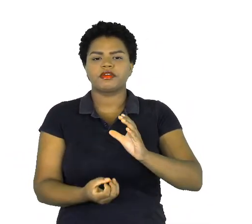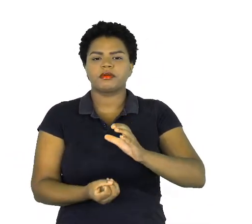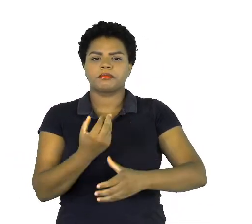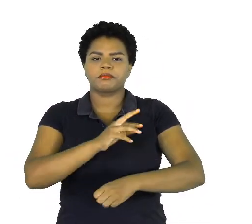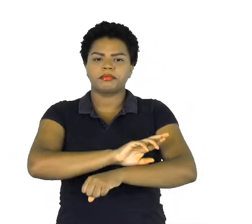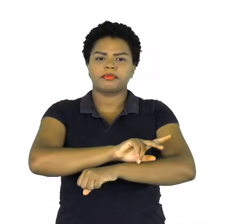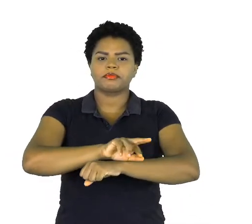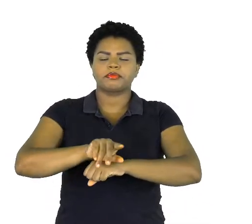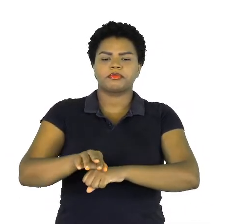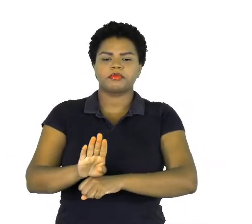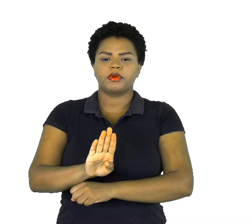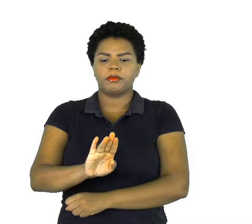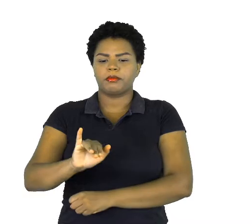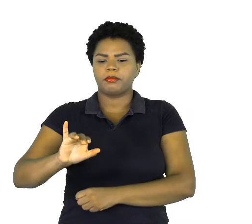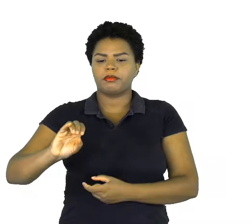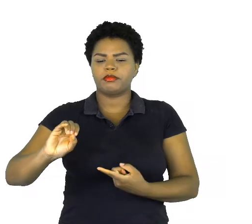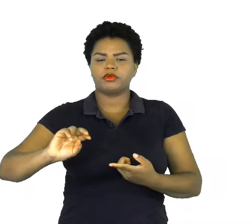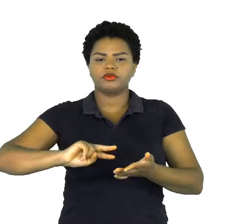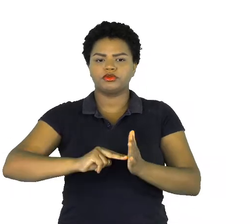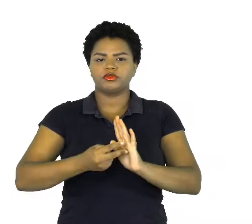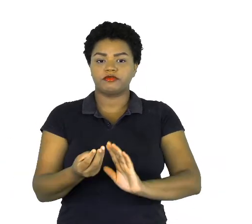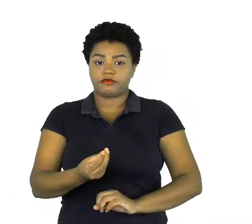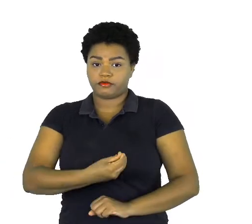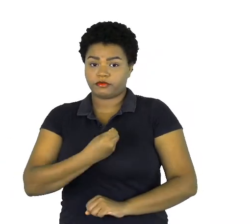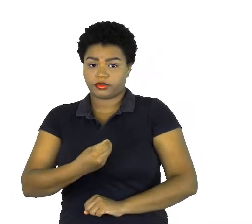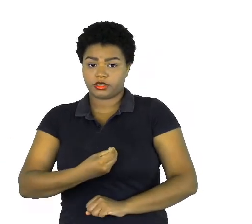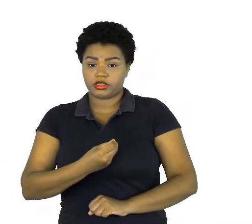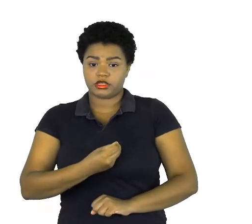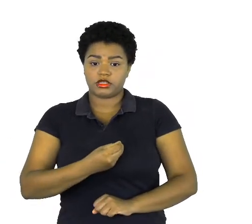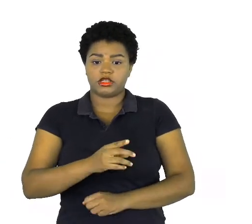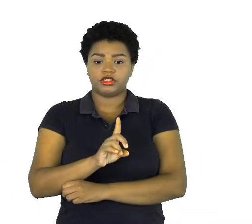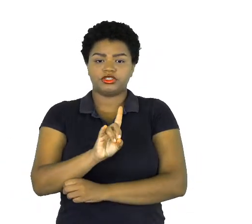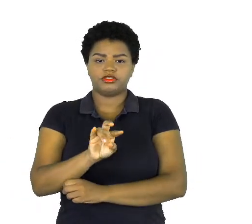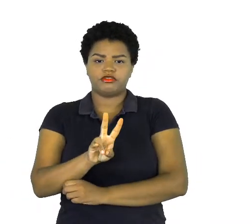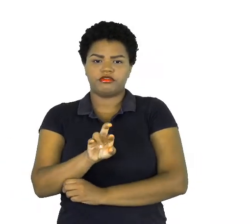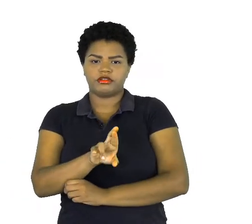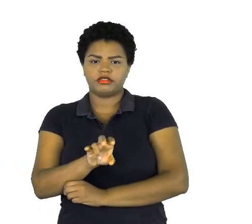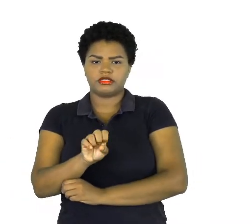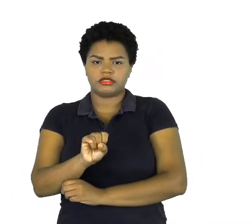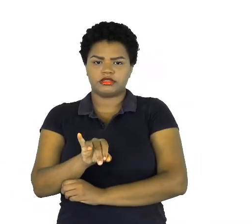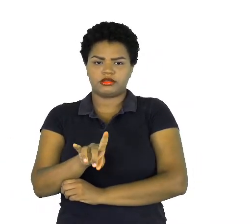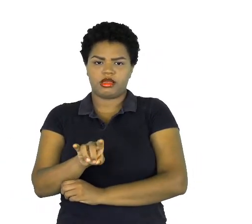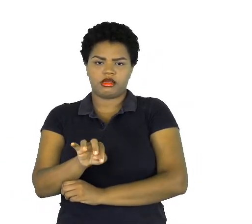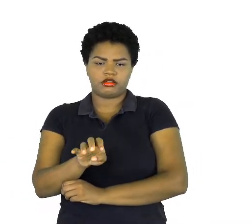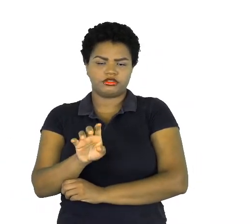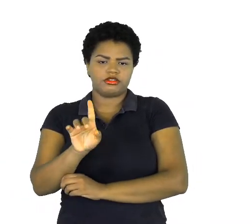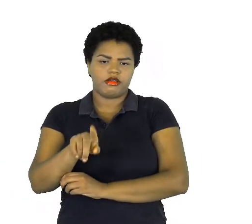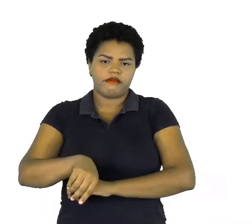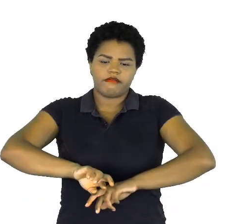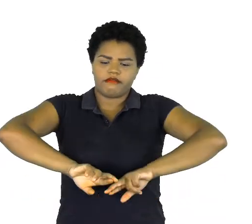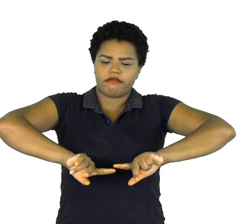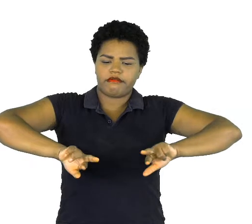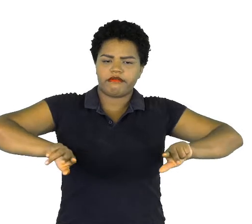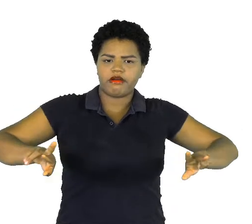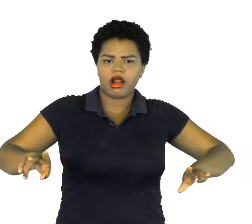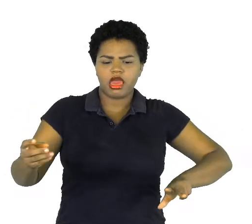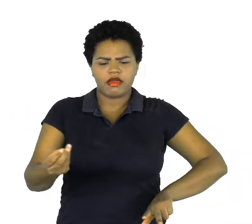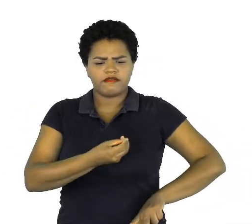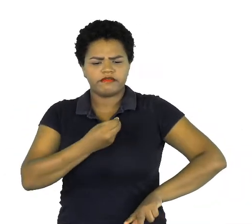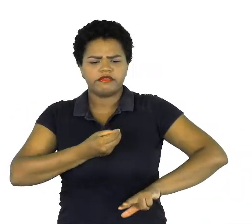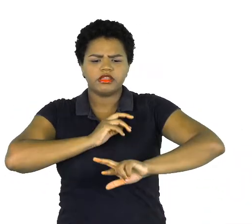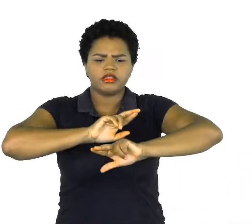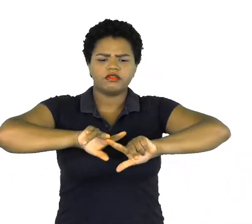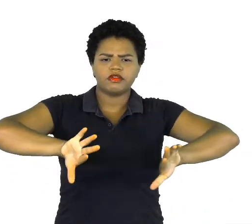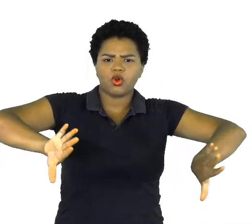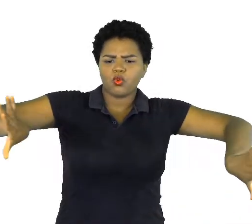diz bio vem de vida, diversidade de diversas. Então a diversidade biológica, a diversidade de vidas, conjunto